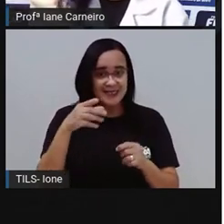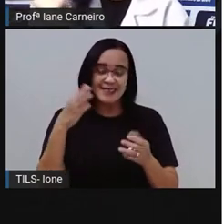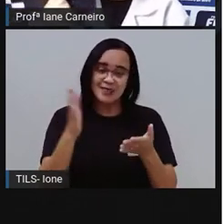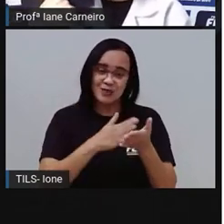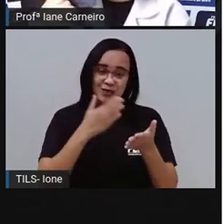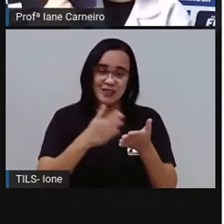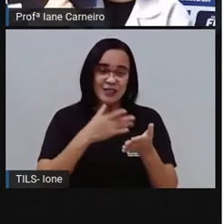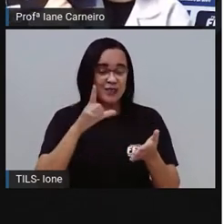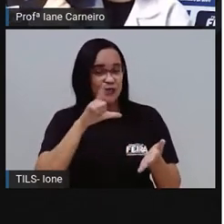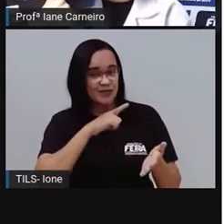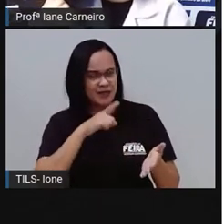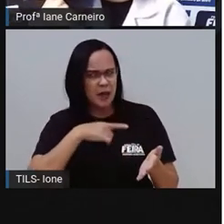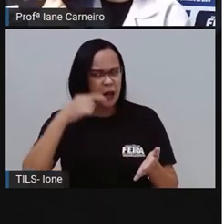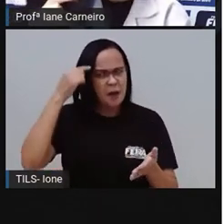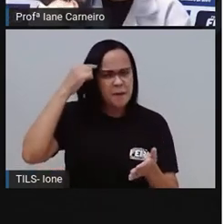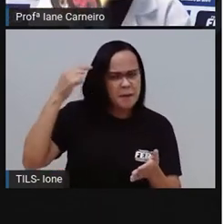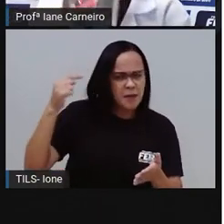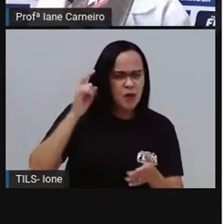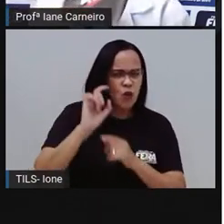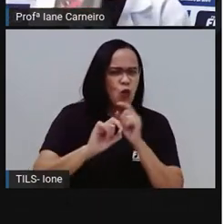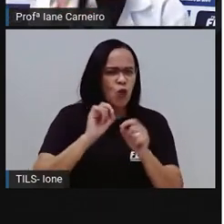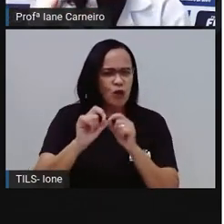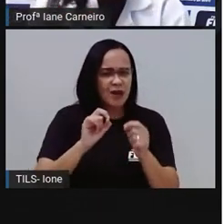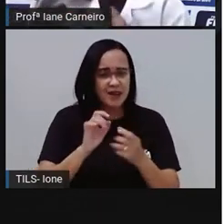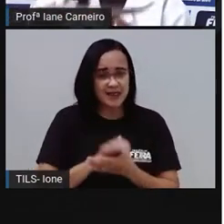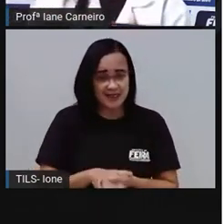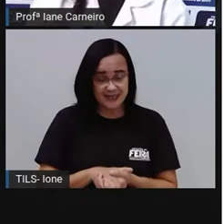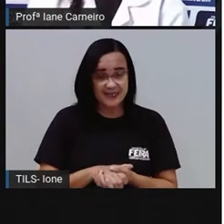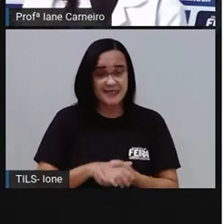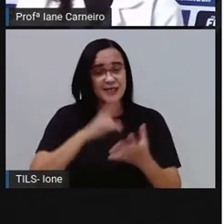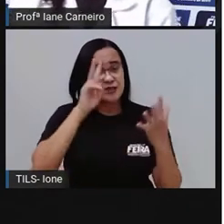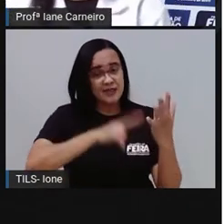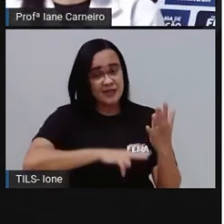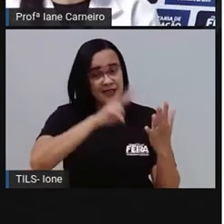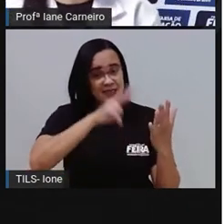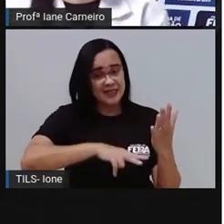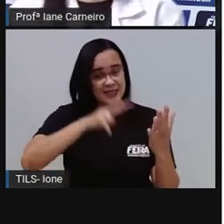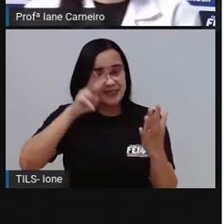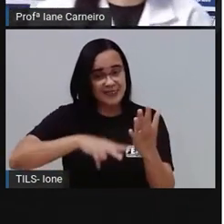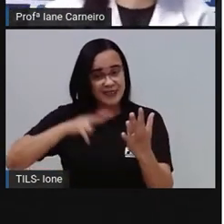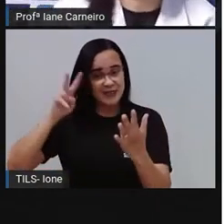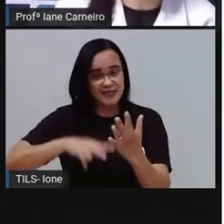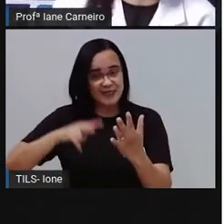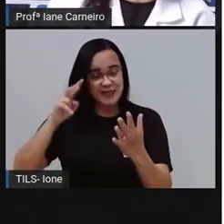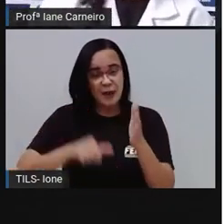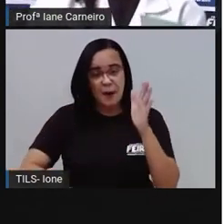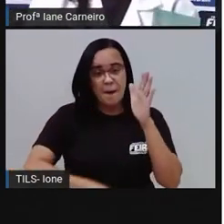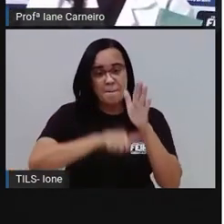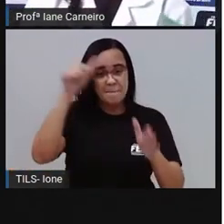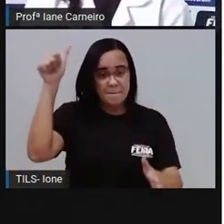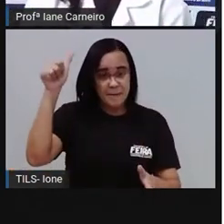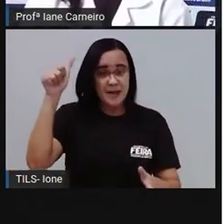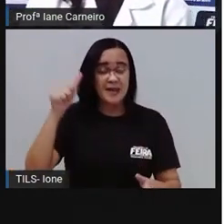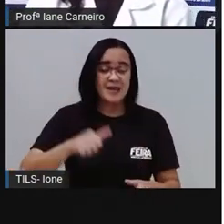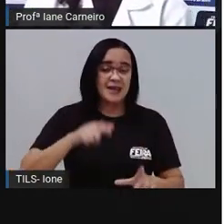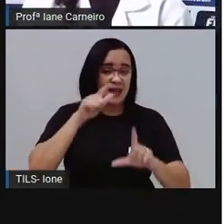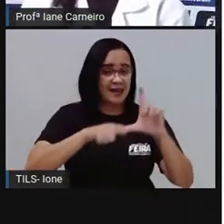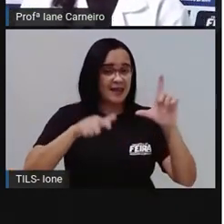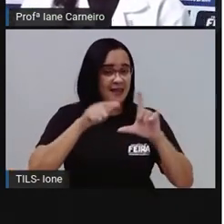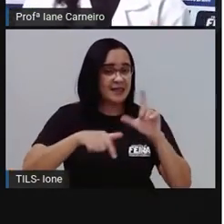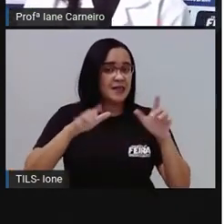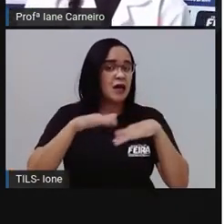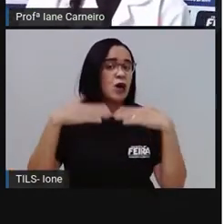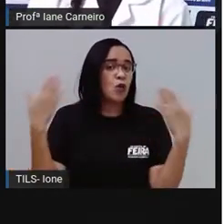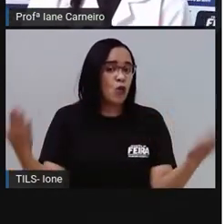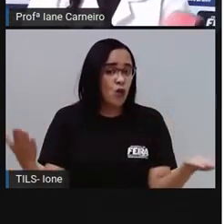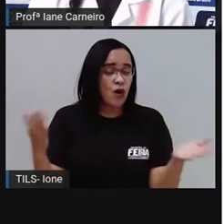pensou com esse livro, né? A gente foi lendo, a primeira letra que nós lemos foi a letra Z, né? A primeira letra